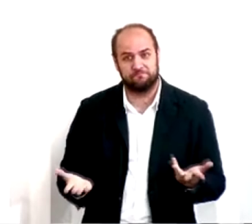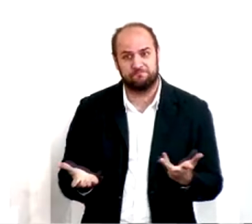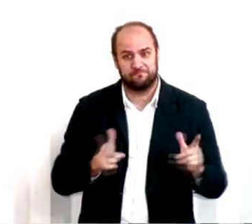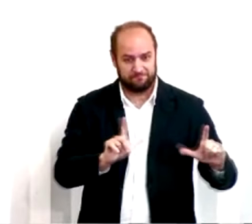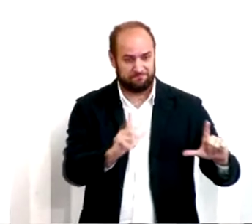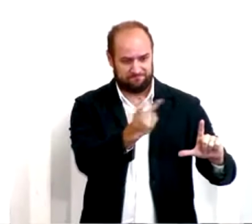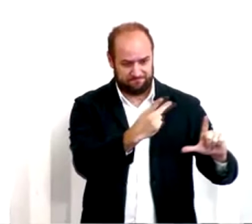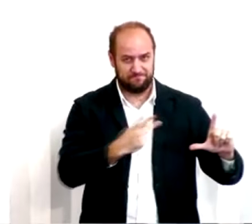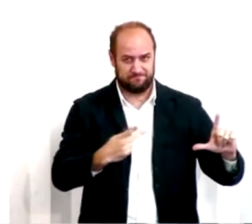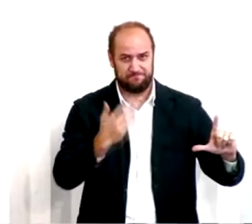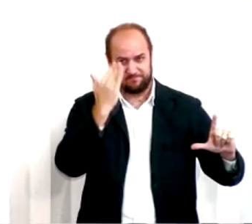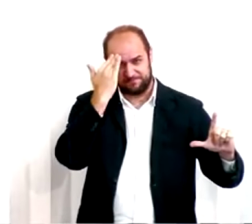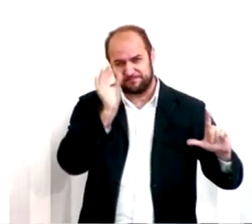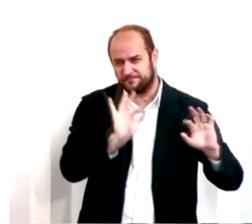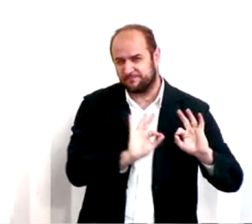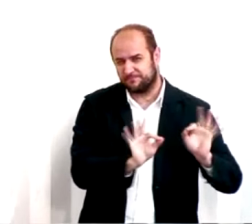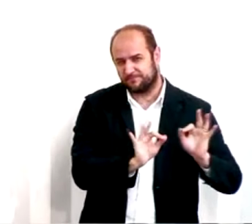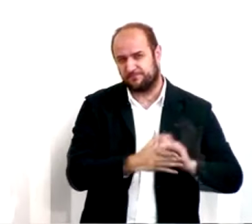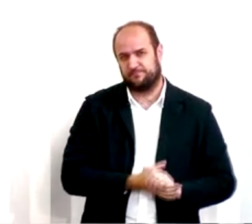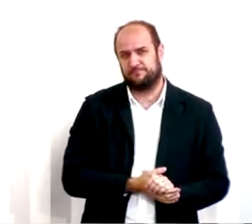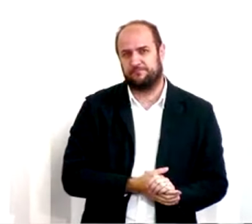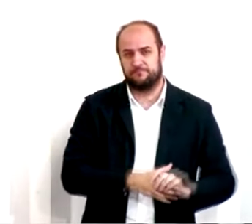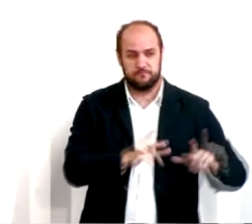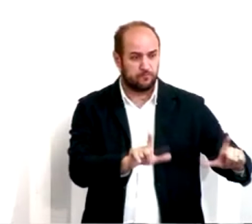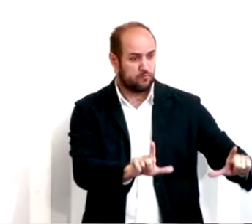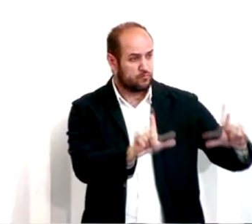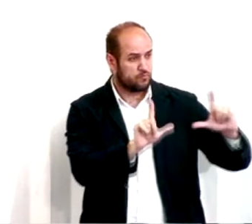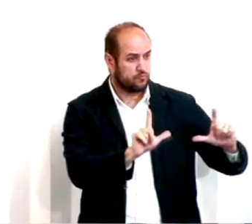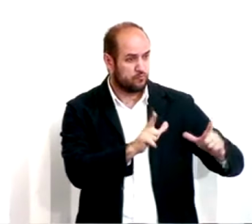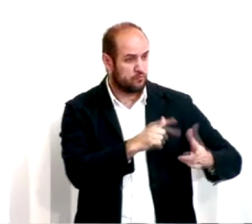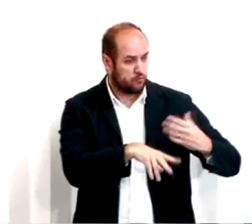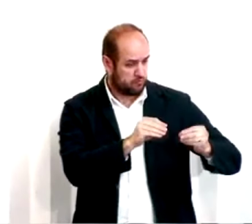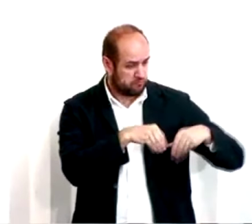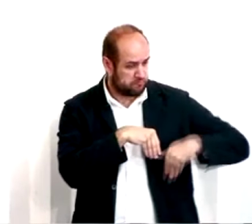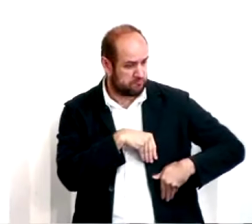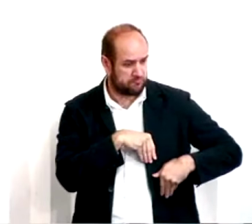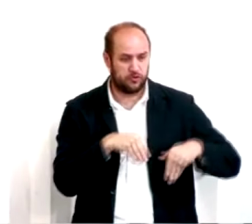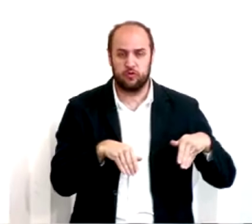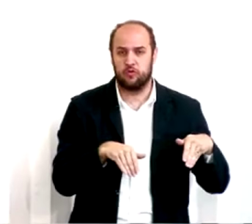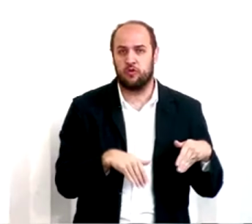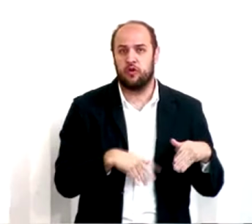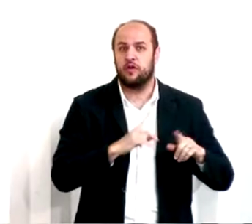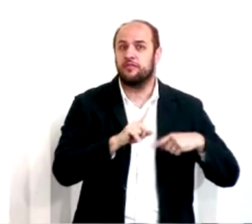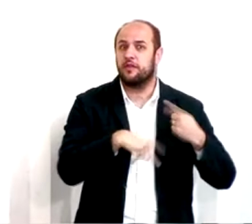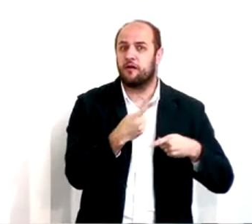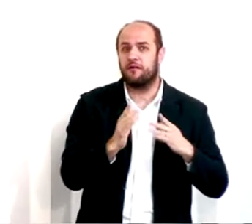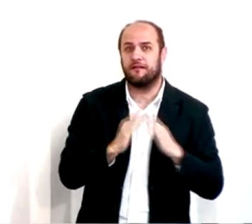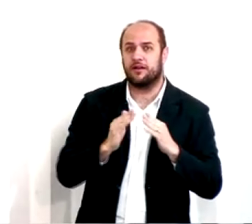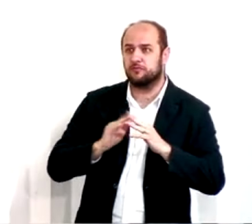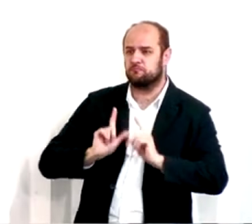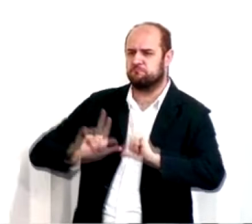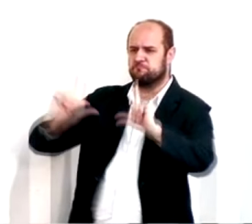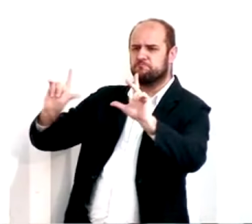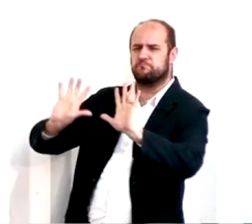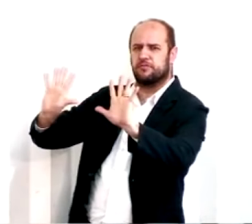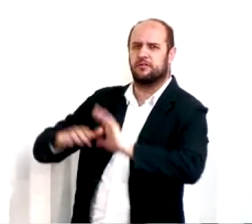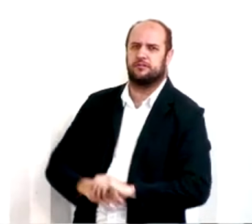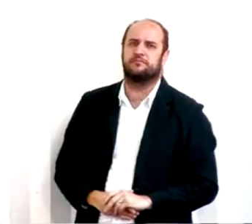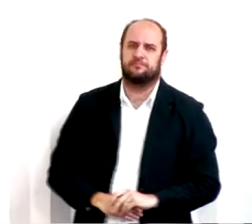puder fazer isso desenho e leve essa ilustração guarde em algum lugar que você possa se ver